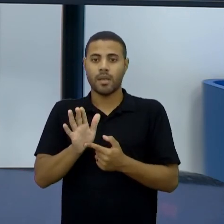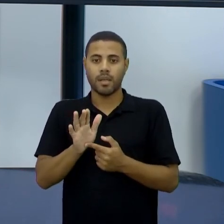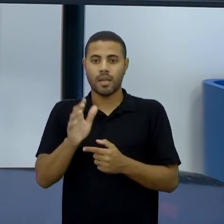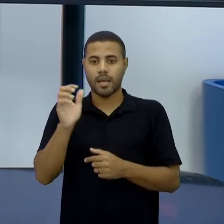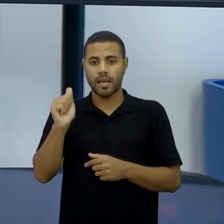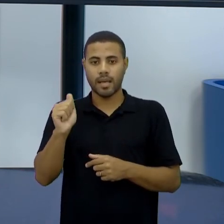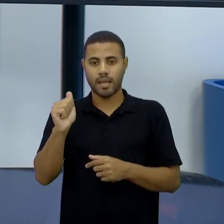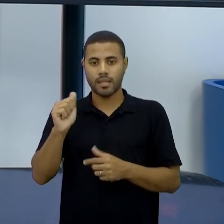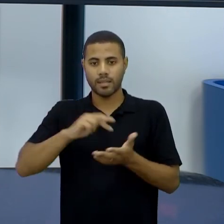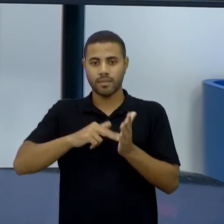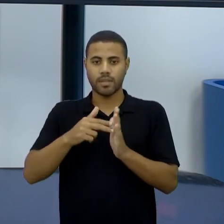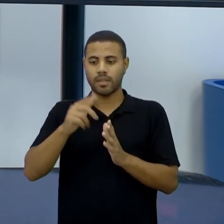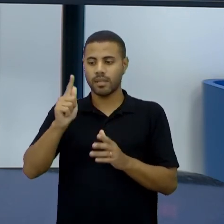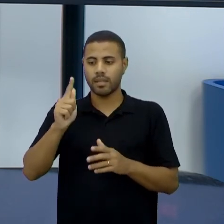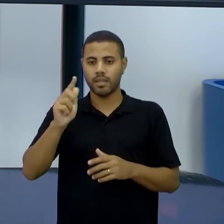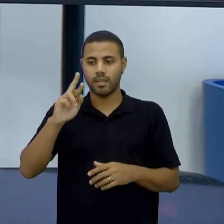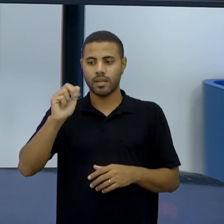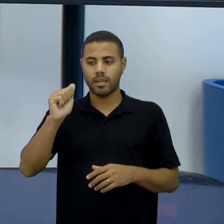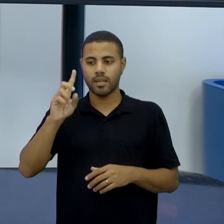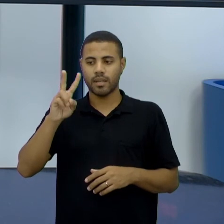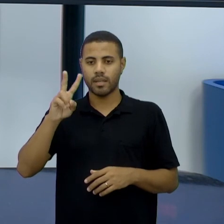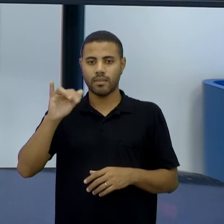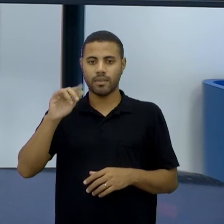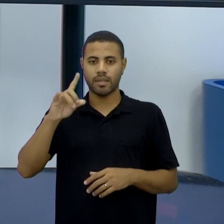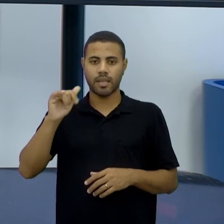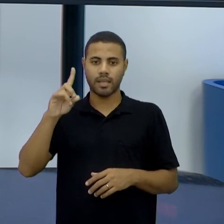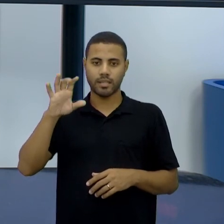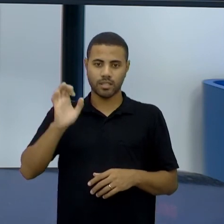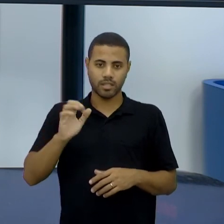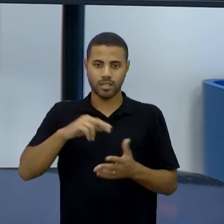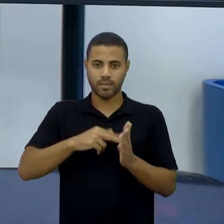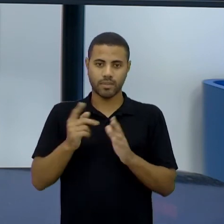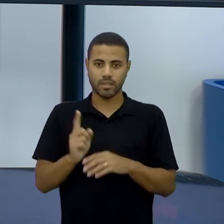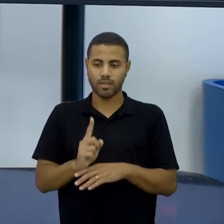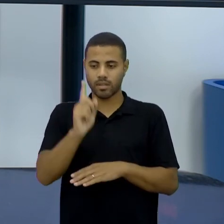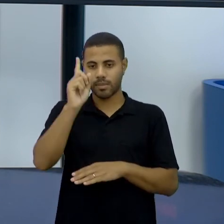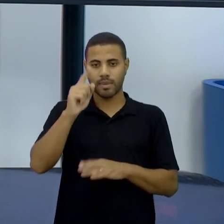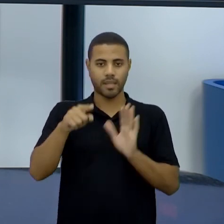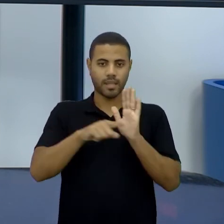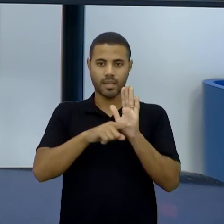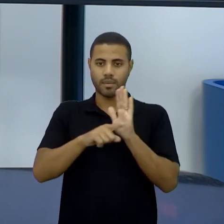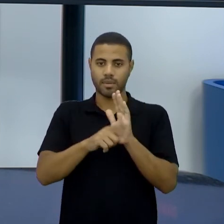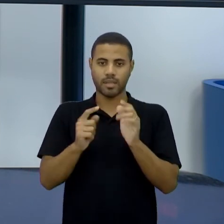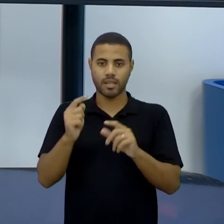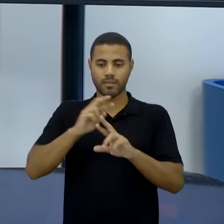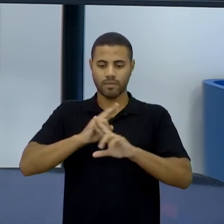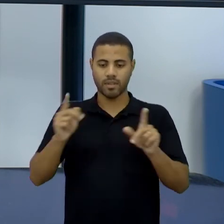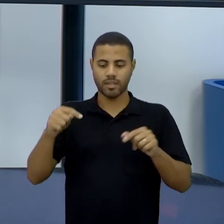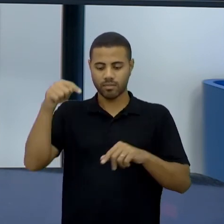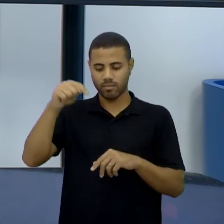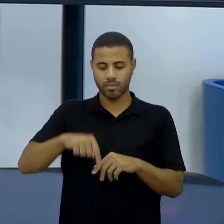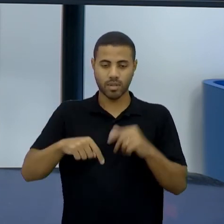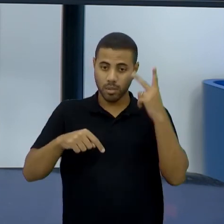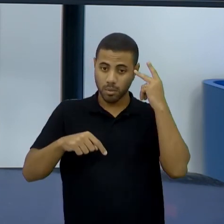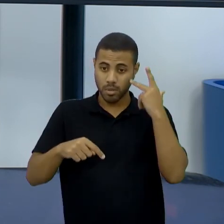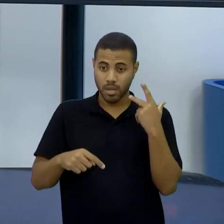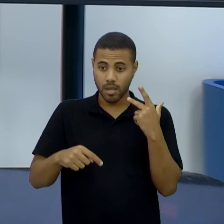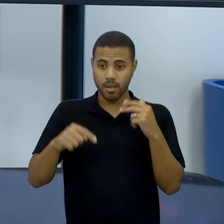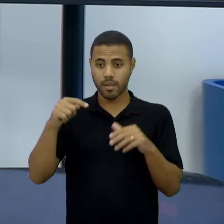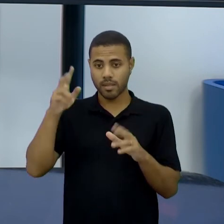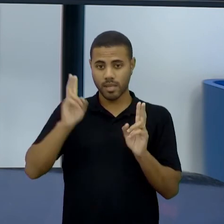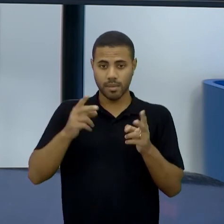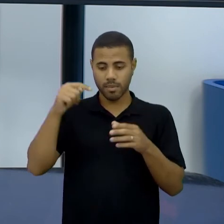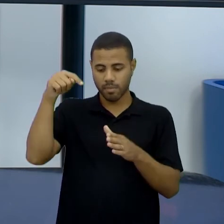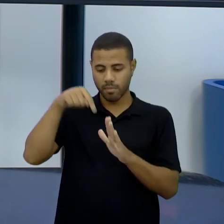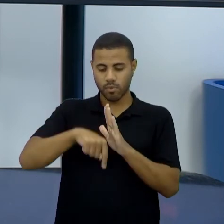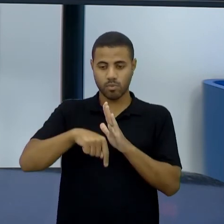ser a gravidade, tá bom? Se você está jogando para cima, a gravidade é negativa, tá bom? Porque está contrário ao natural, a gravidade sempre aponta